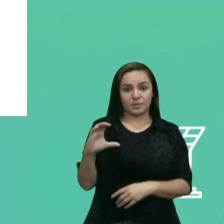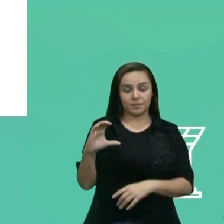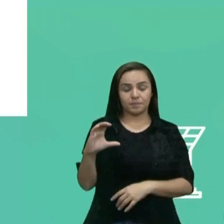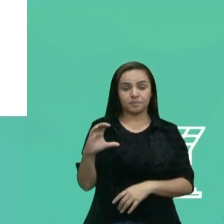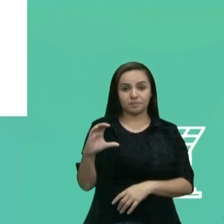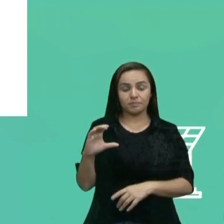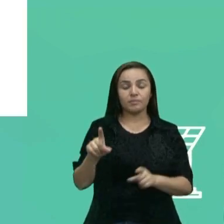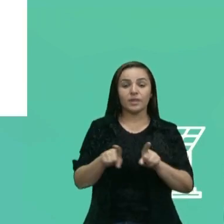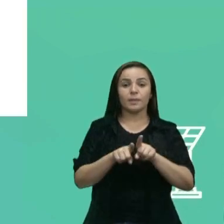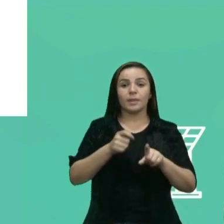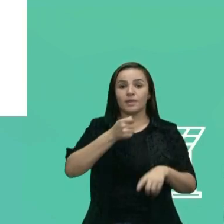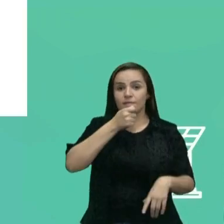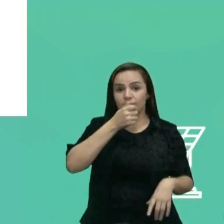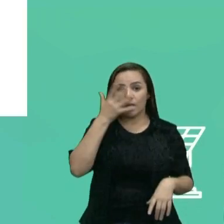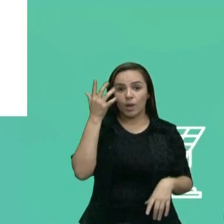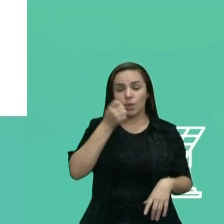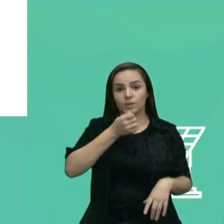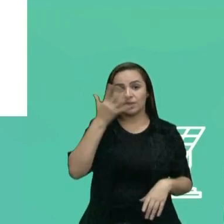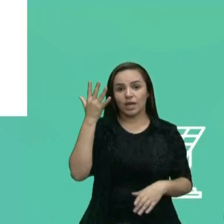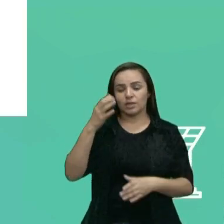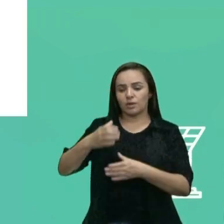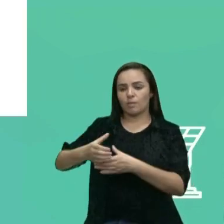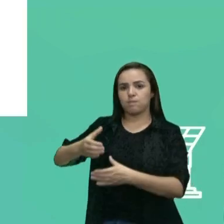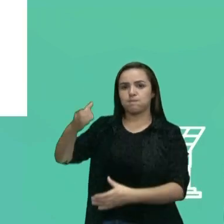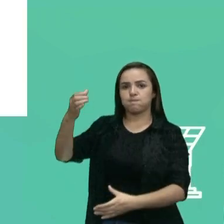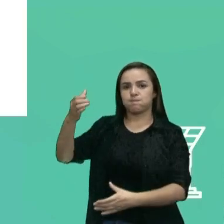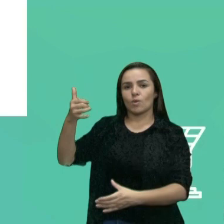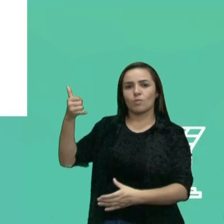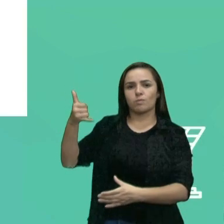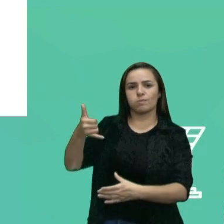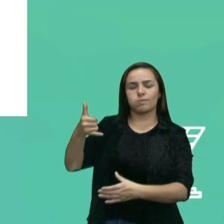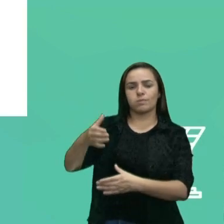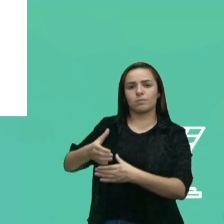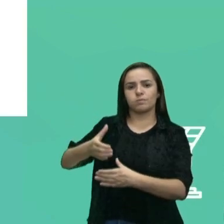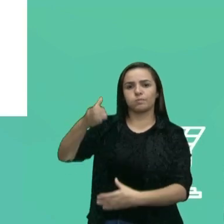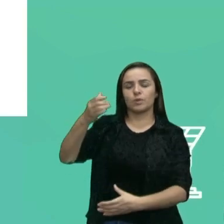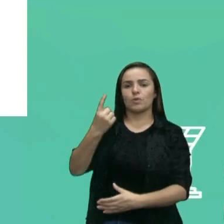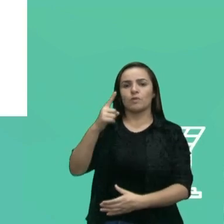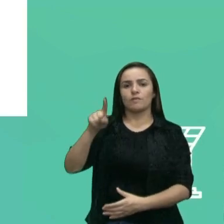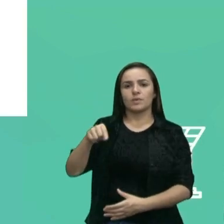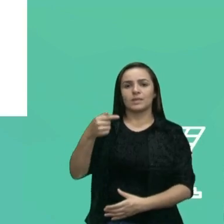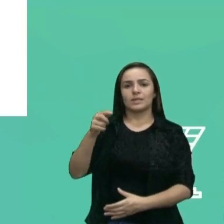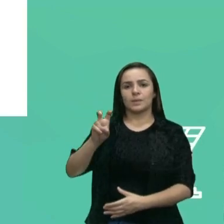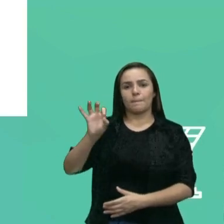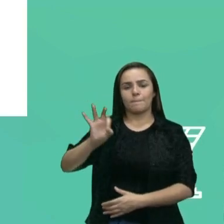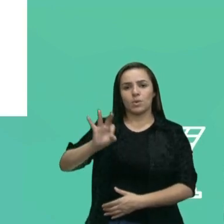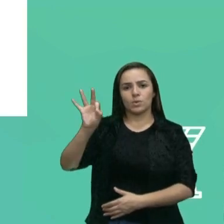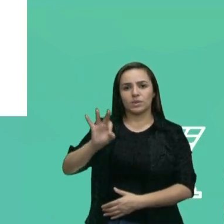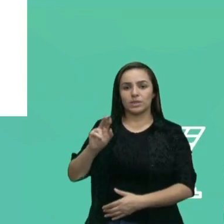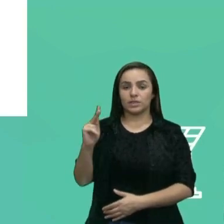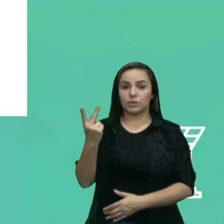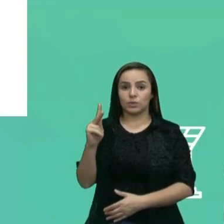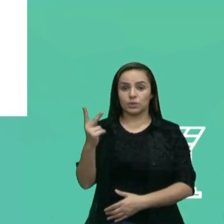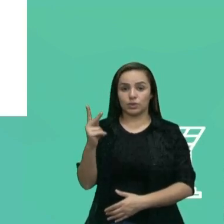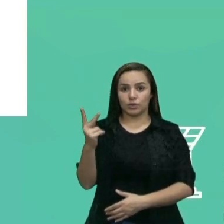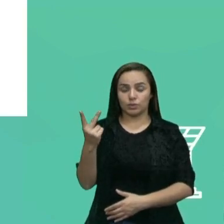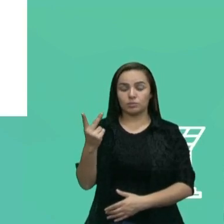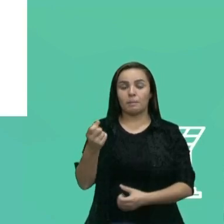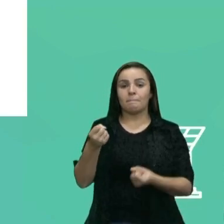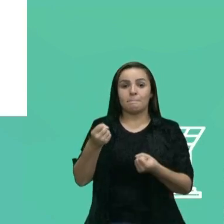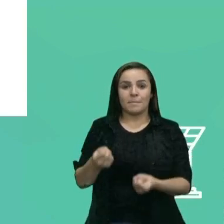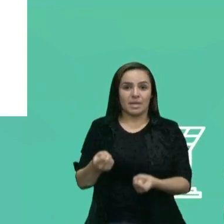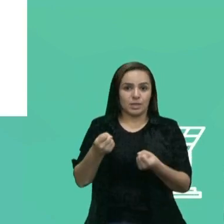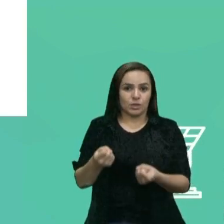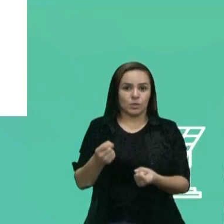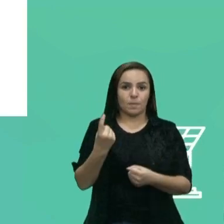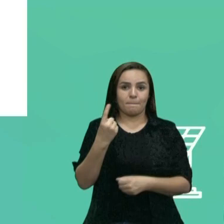a velocidade de preenchimento do tanque deve ser no mínimo de 1,65% de hidrogênio em peso por minuto. E